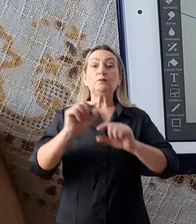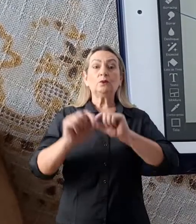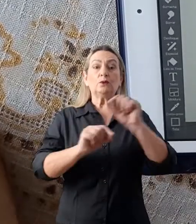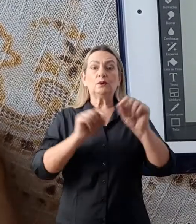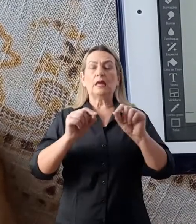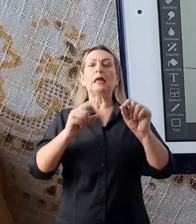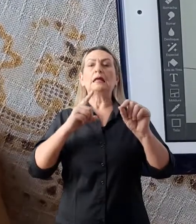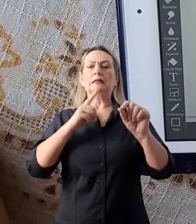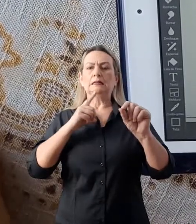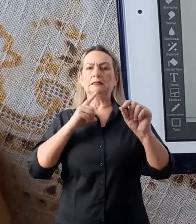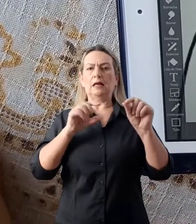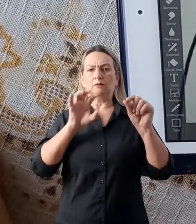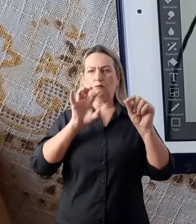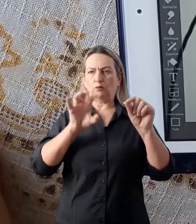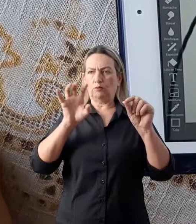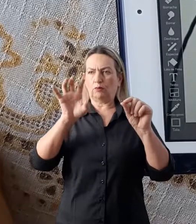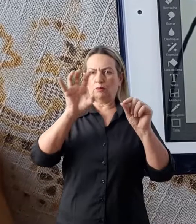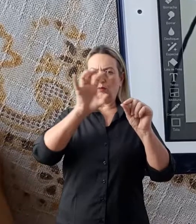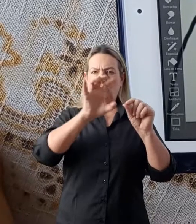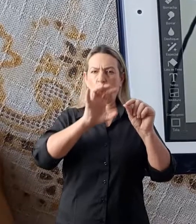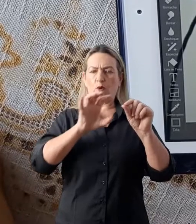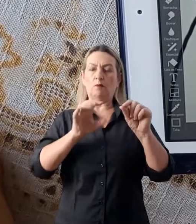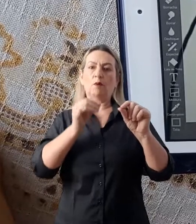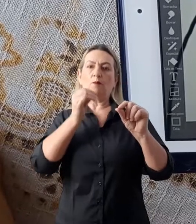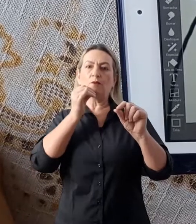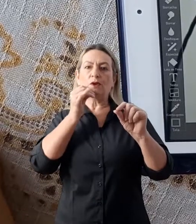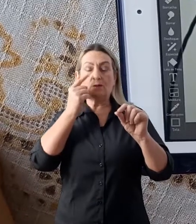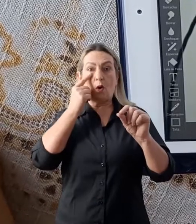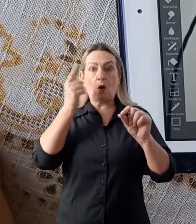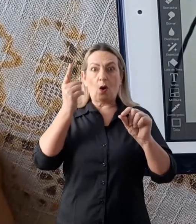A gente tem estruturas como